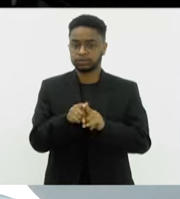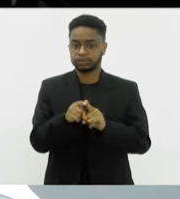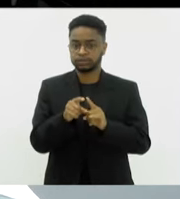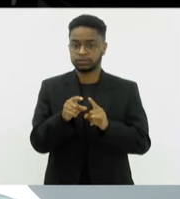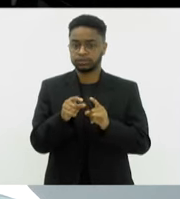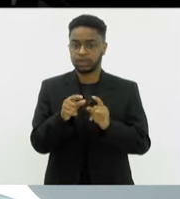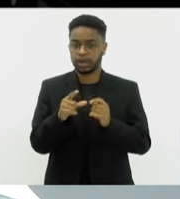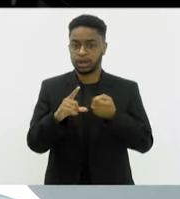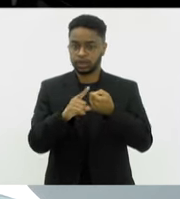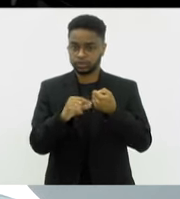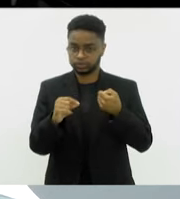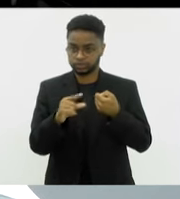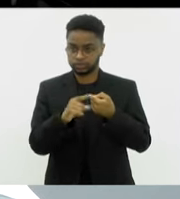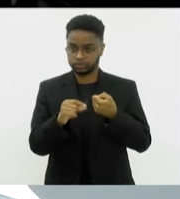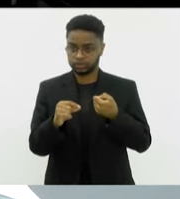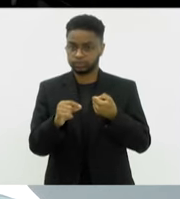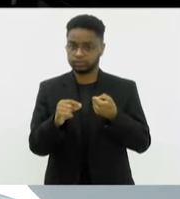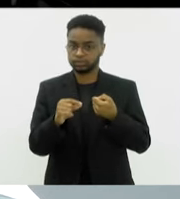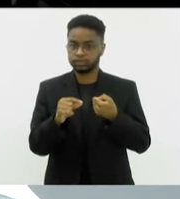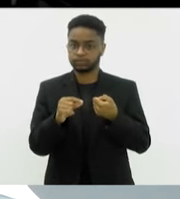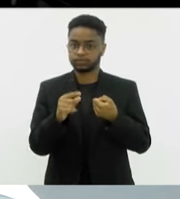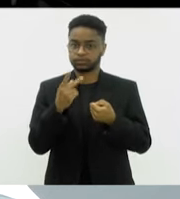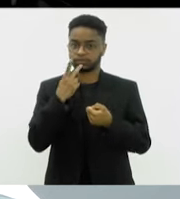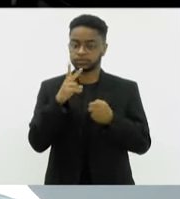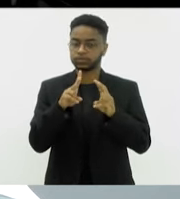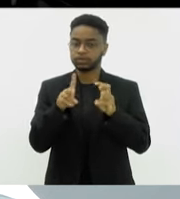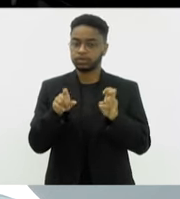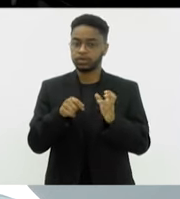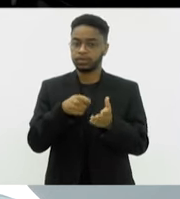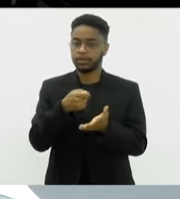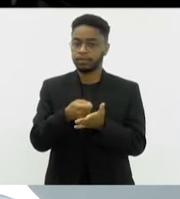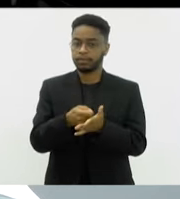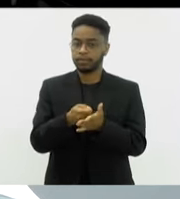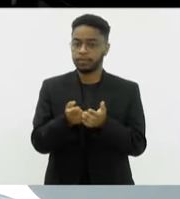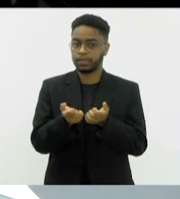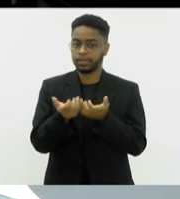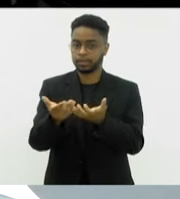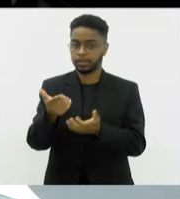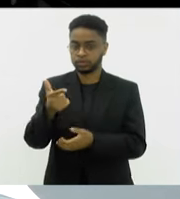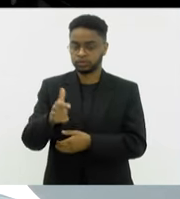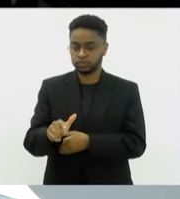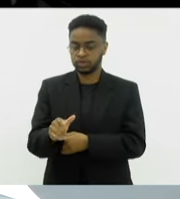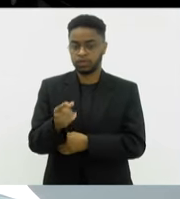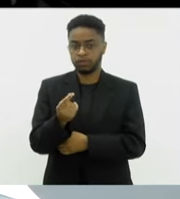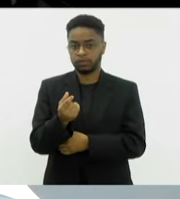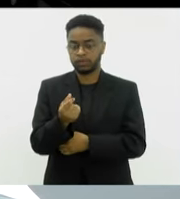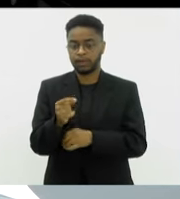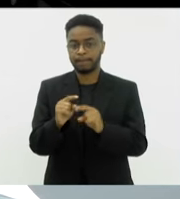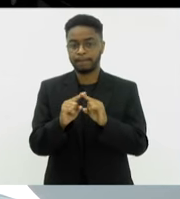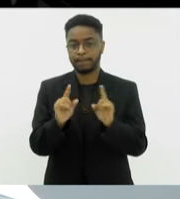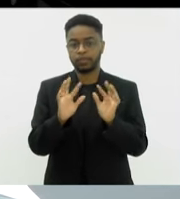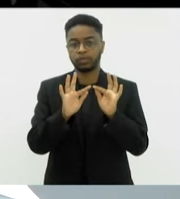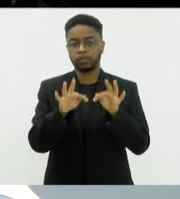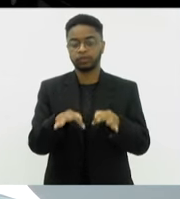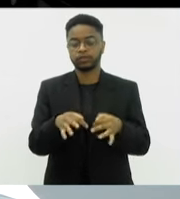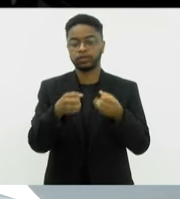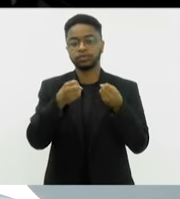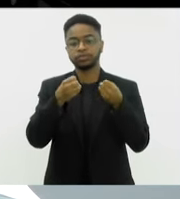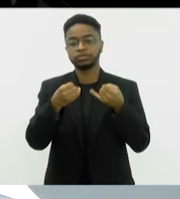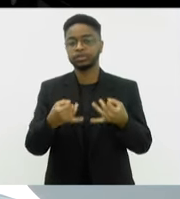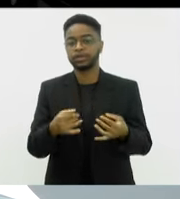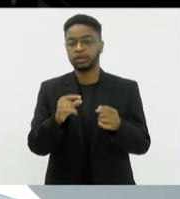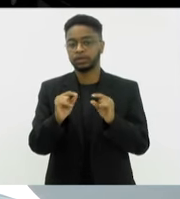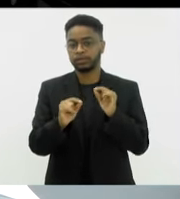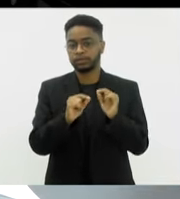nos artigos, né, ele fala em ressarcimento, mas, ao final, ele justifica, não é,